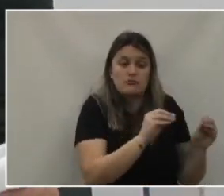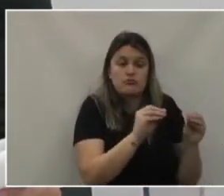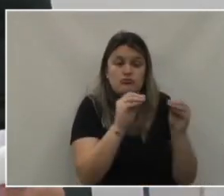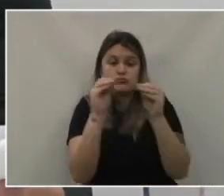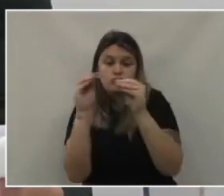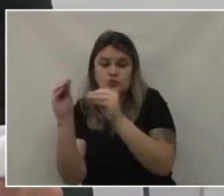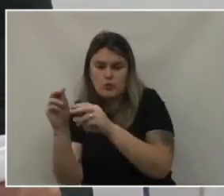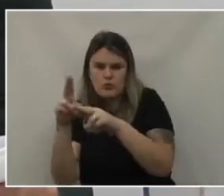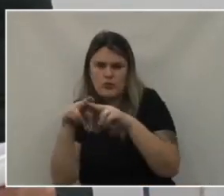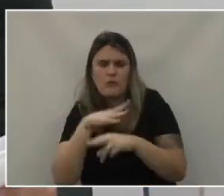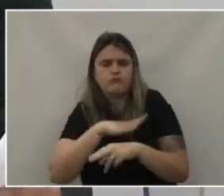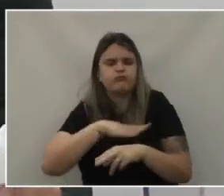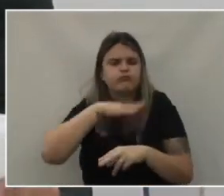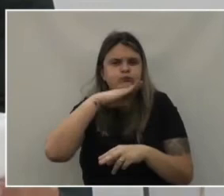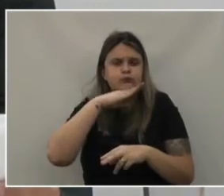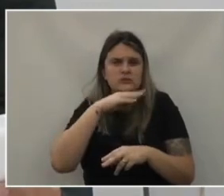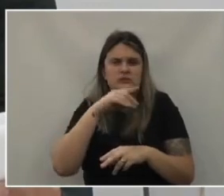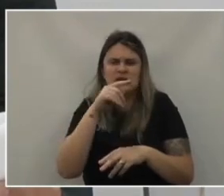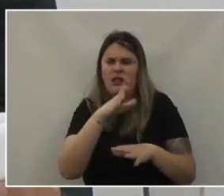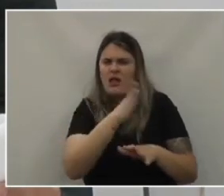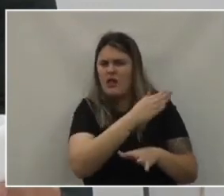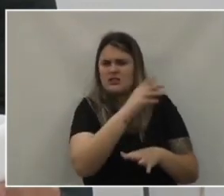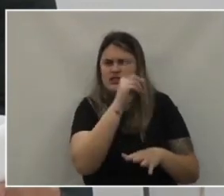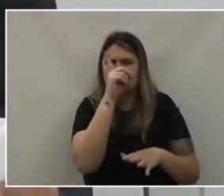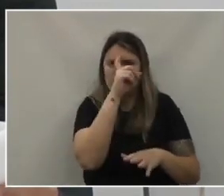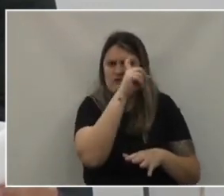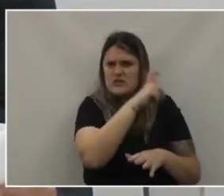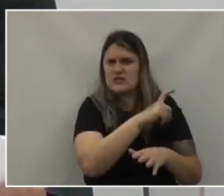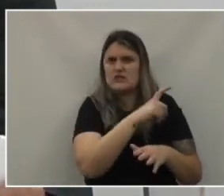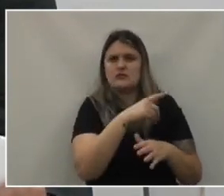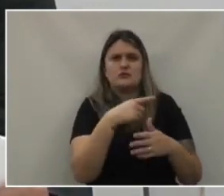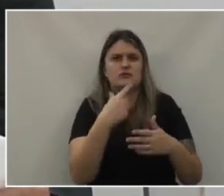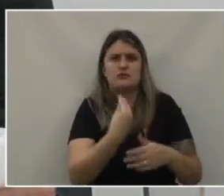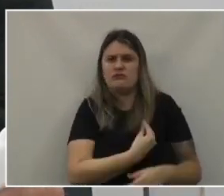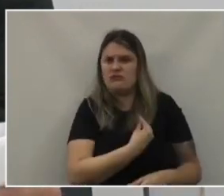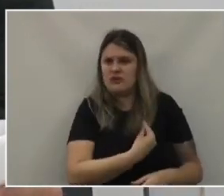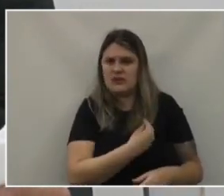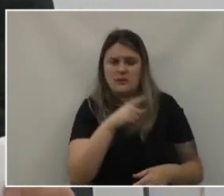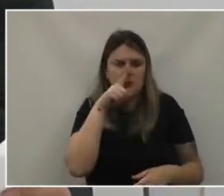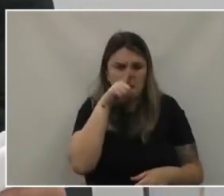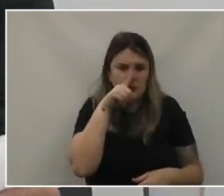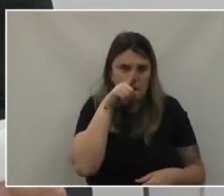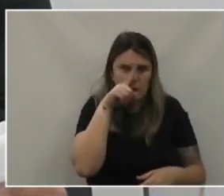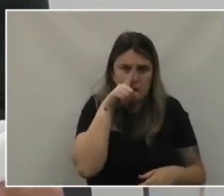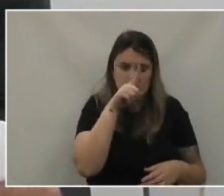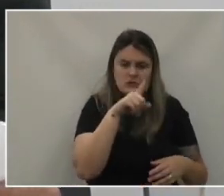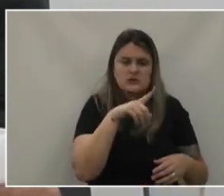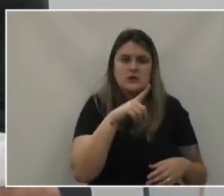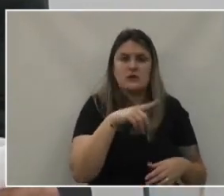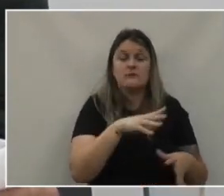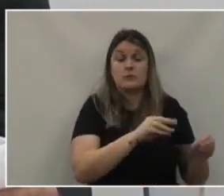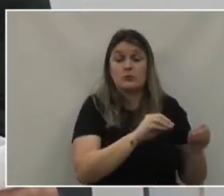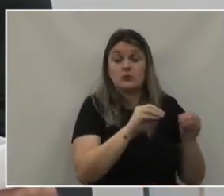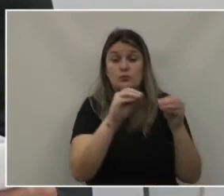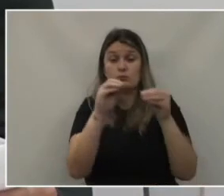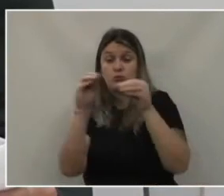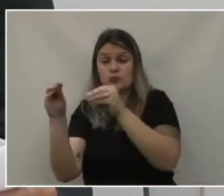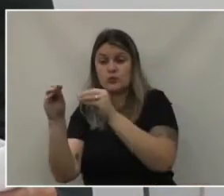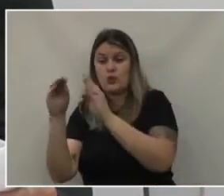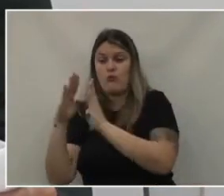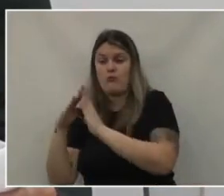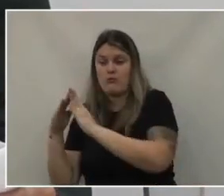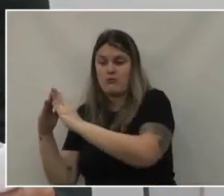questão de dificuldade na beira do asfalto, área de risco, sofriam com as enchentes, e famílias que